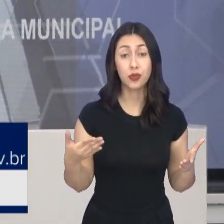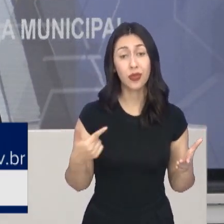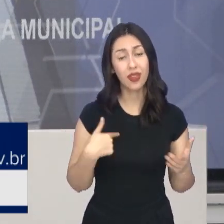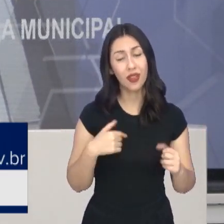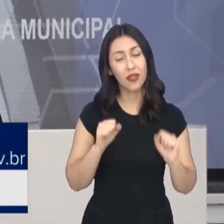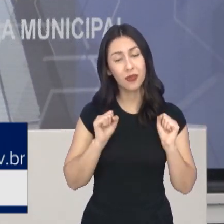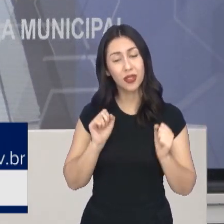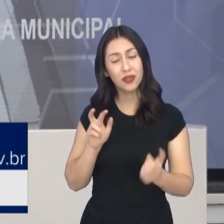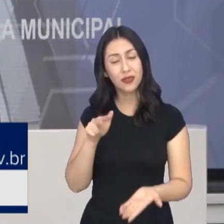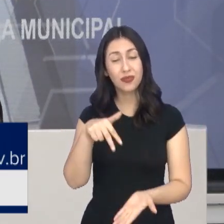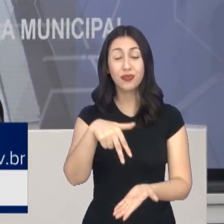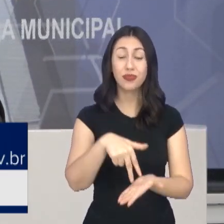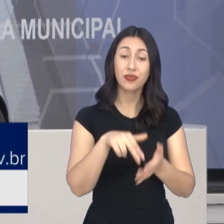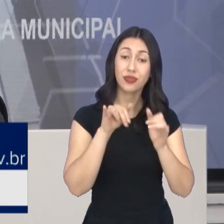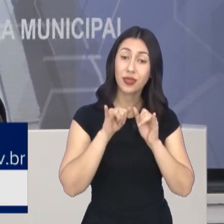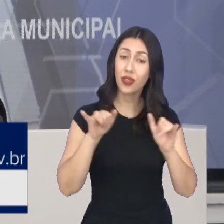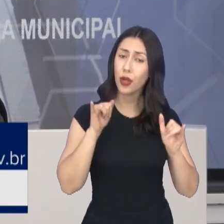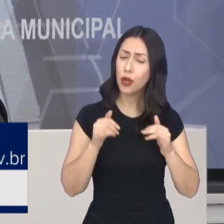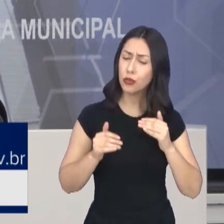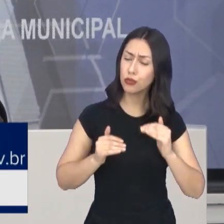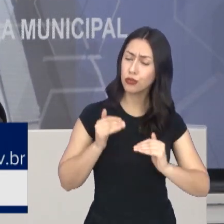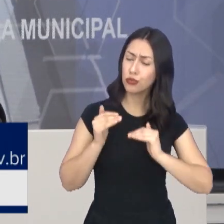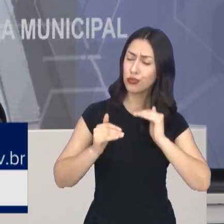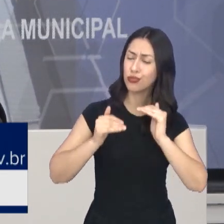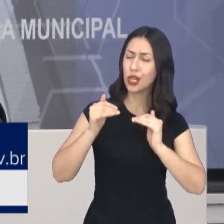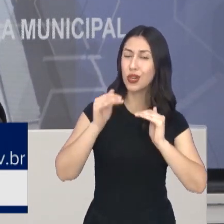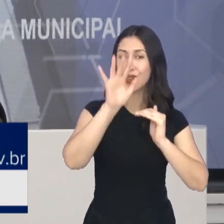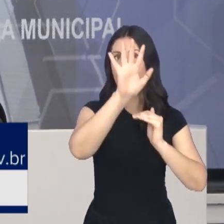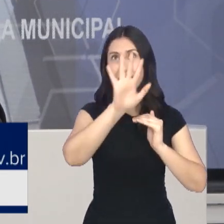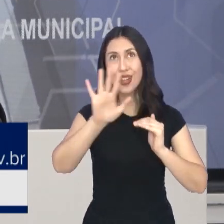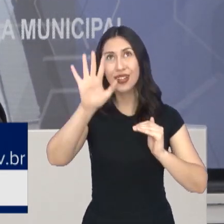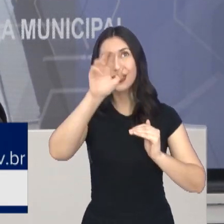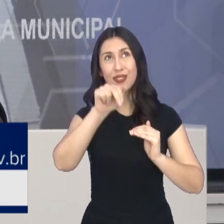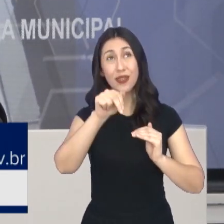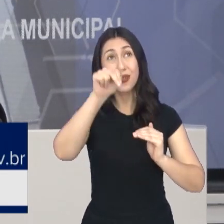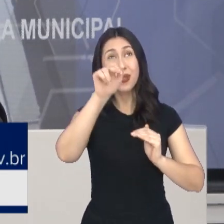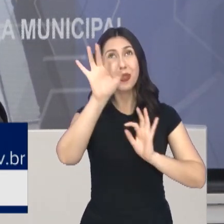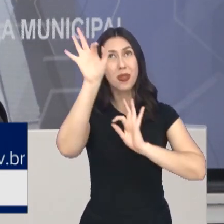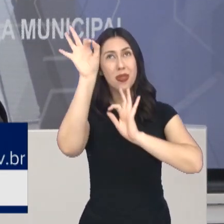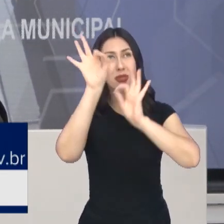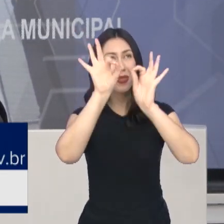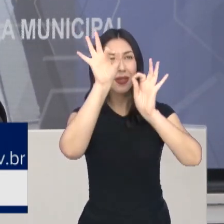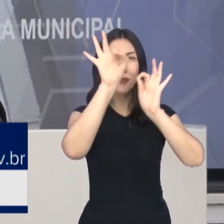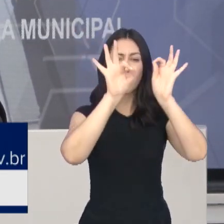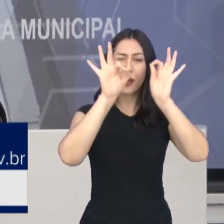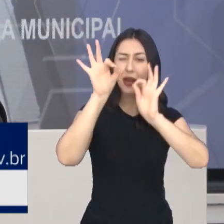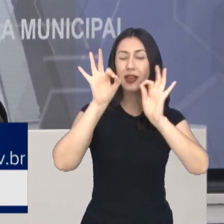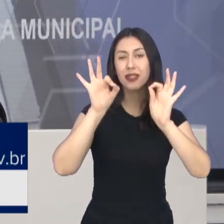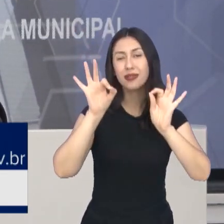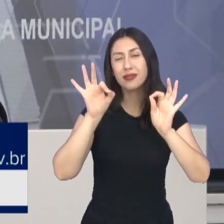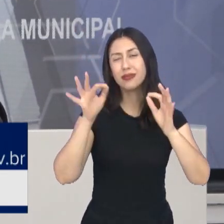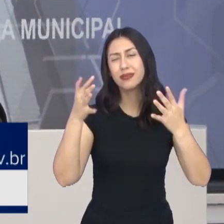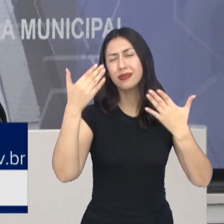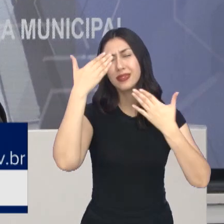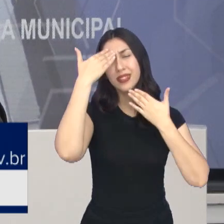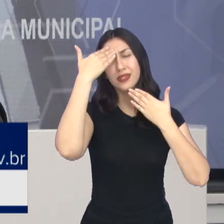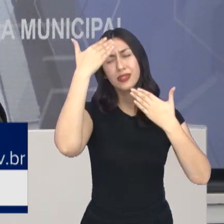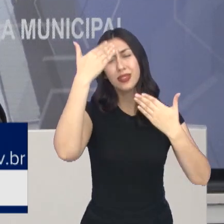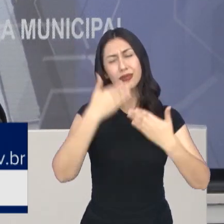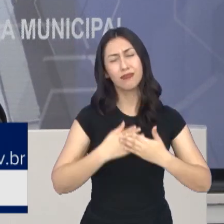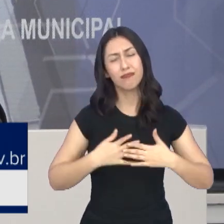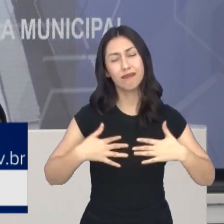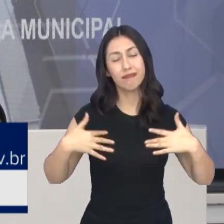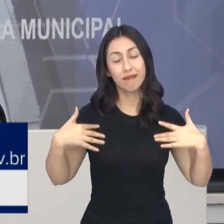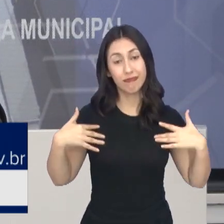dizer que aos poucos nós estamos colocando a Zona Norte no mapa de investimento da cidade, é gratidão, é